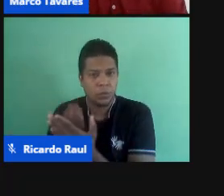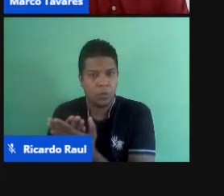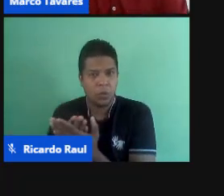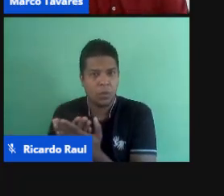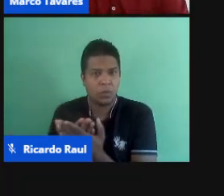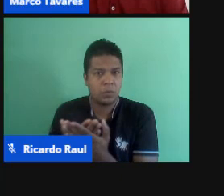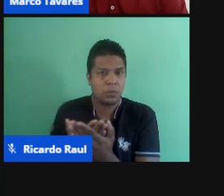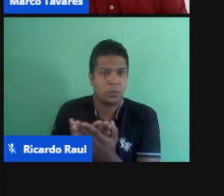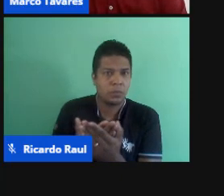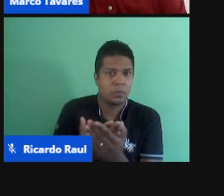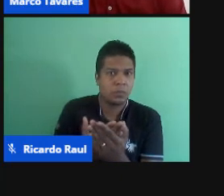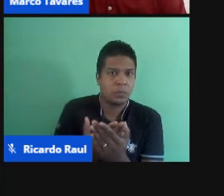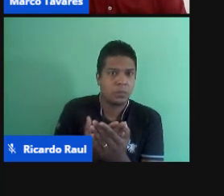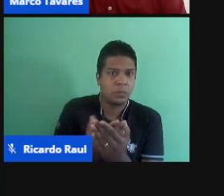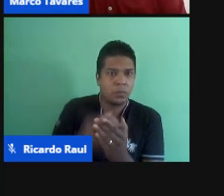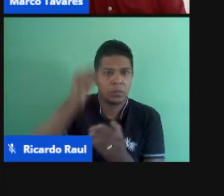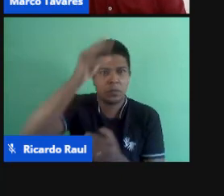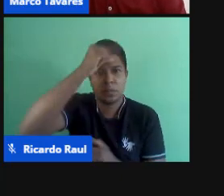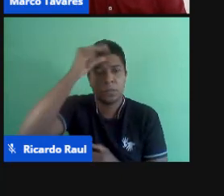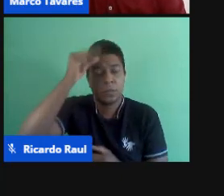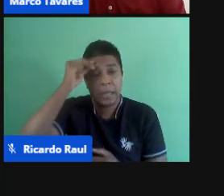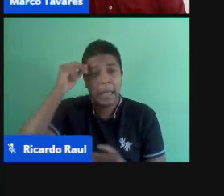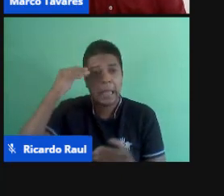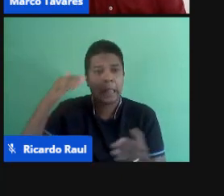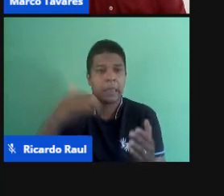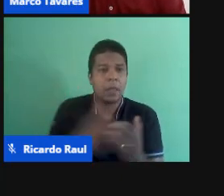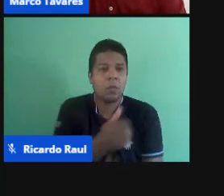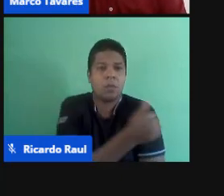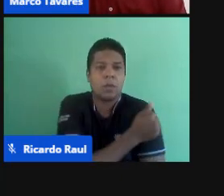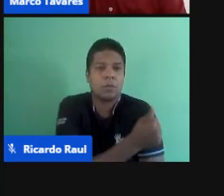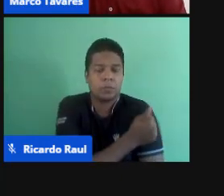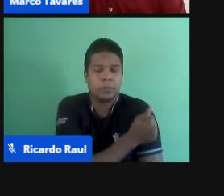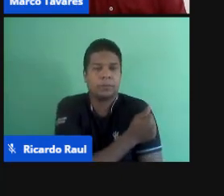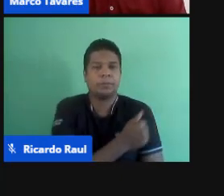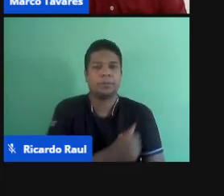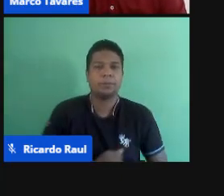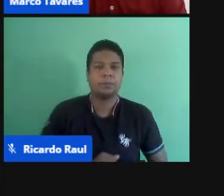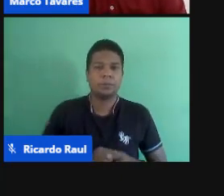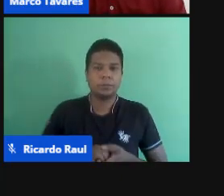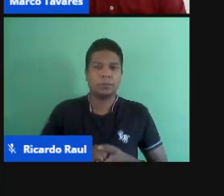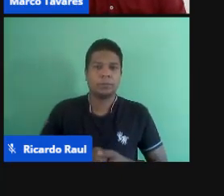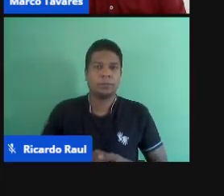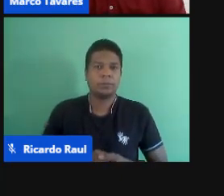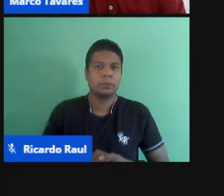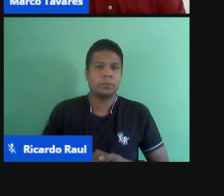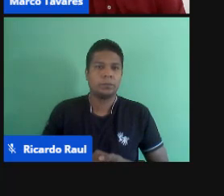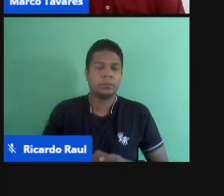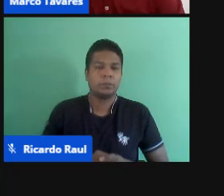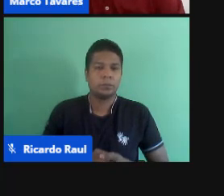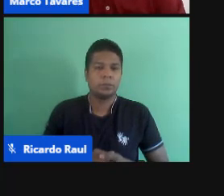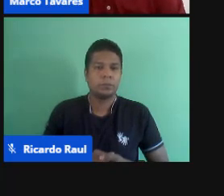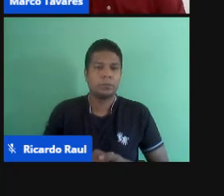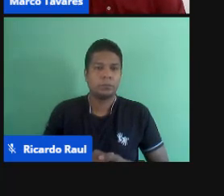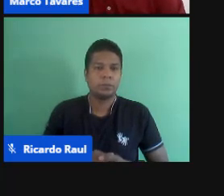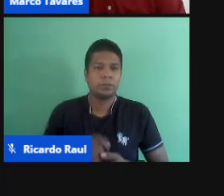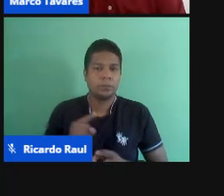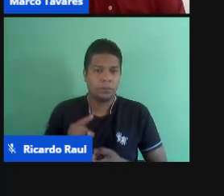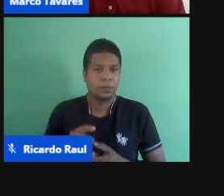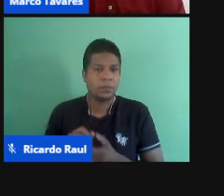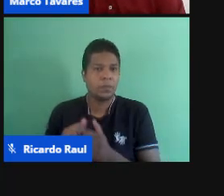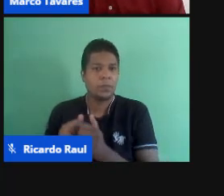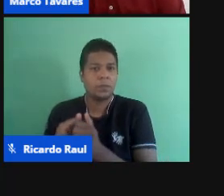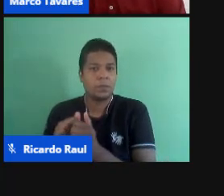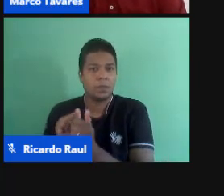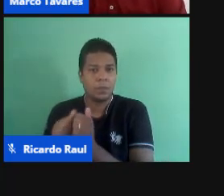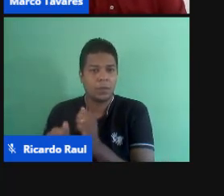município até esses nossos alunos. Pois bem, então esse era o desporto educacional que na